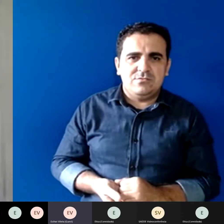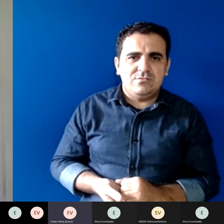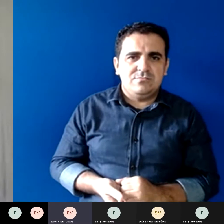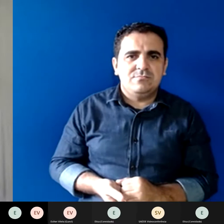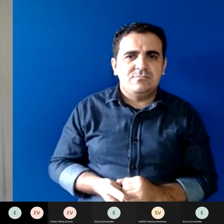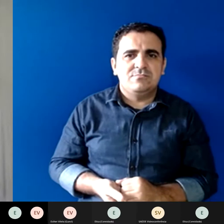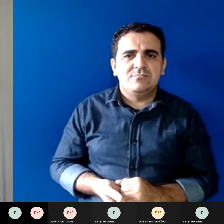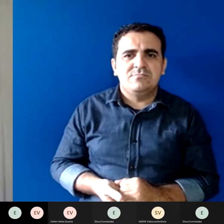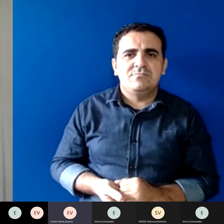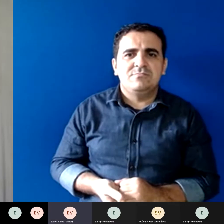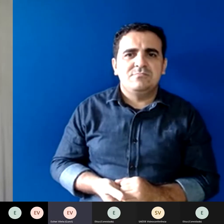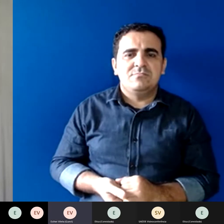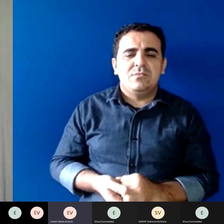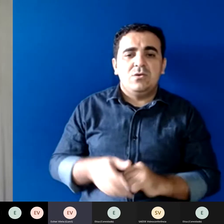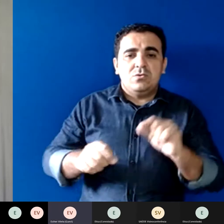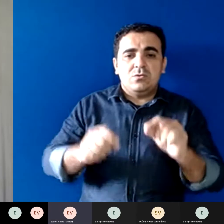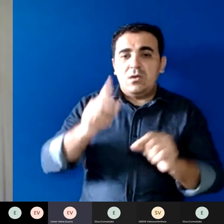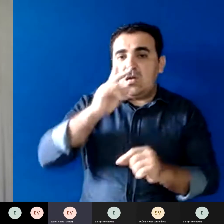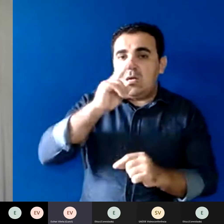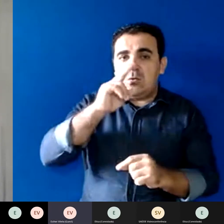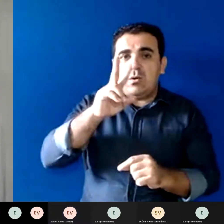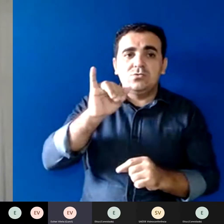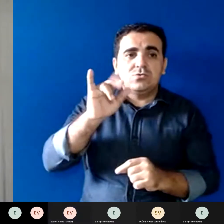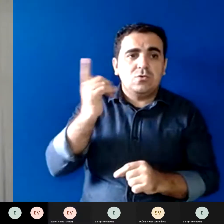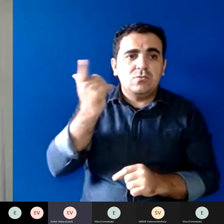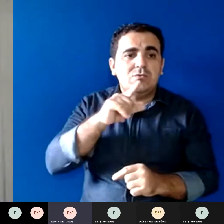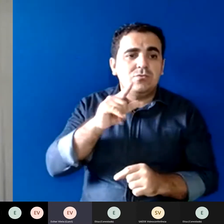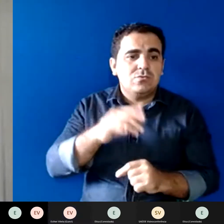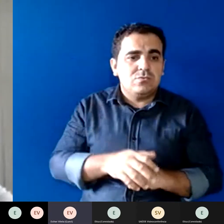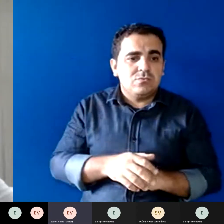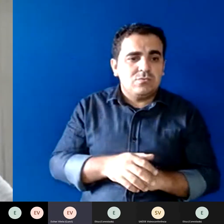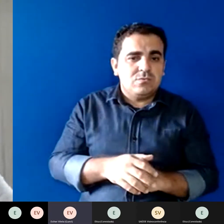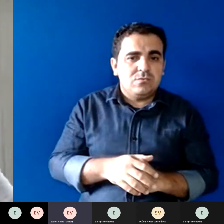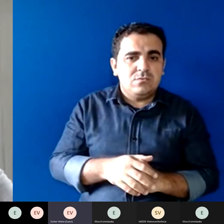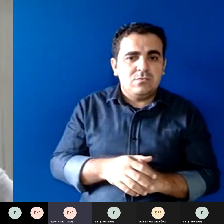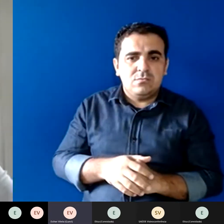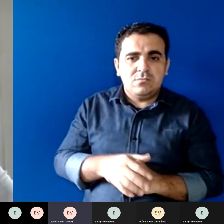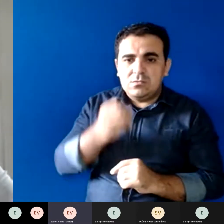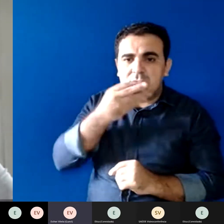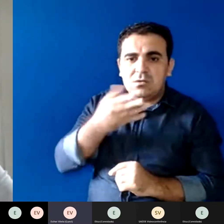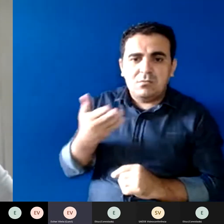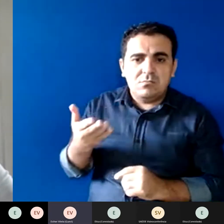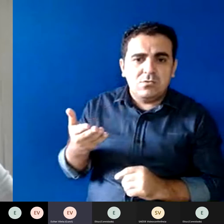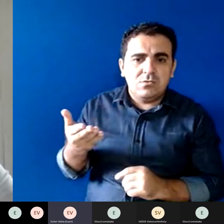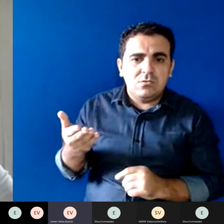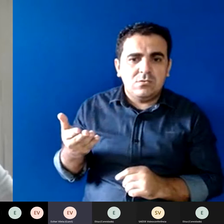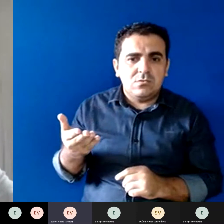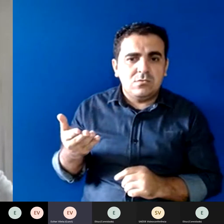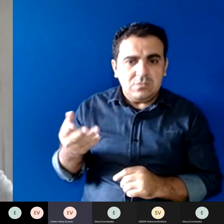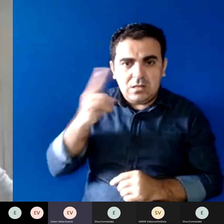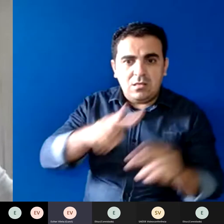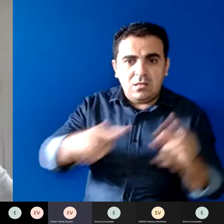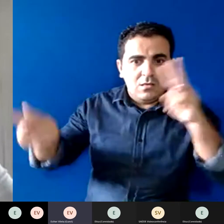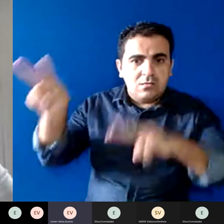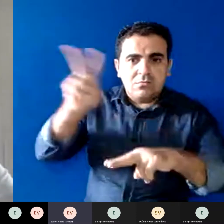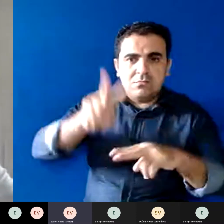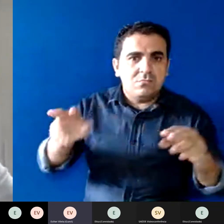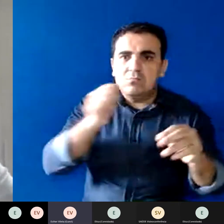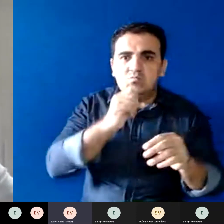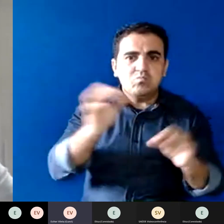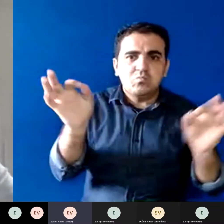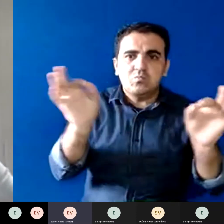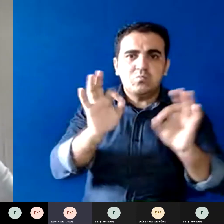Aqui. Acho que eu vou dar conta. Tá bom, Ana Lúcia? Tá dando para... Não apareceu